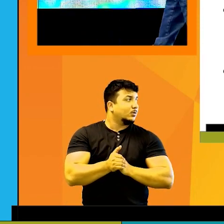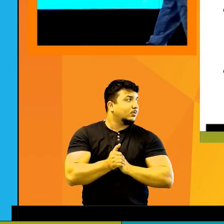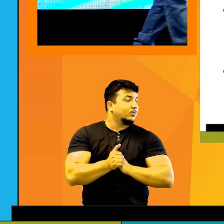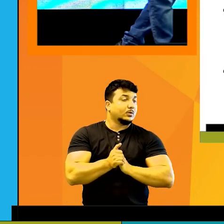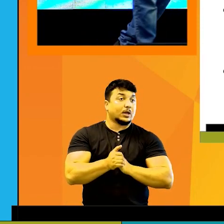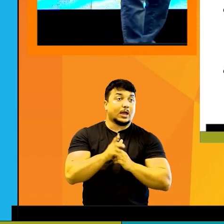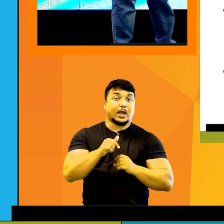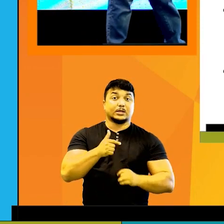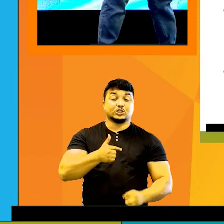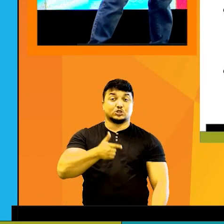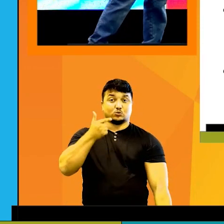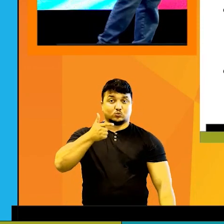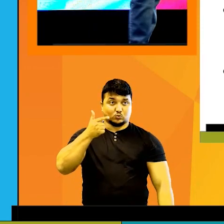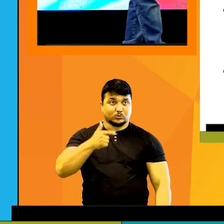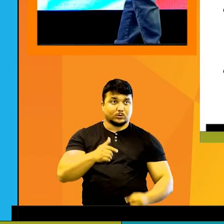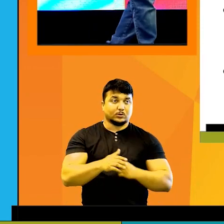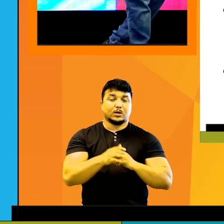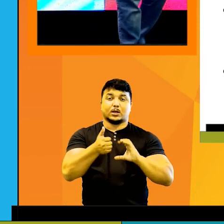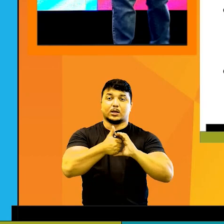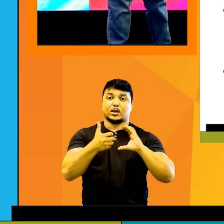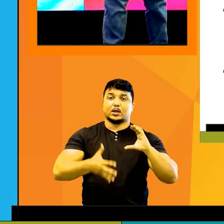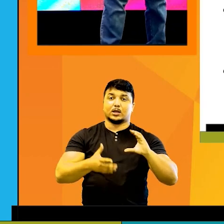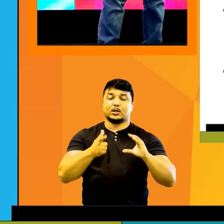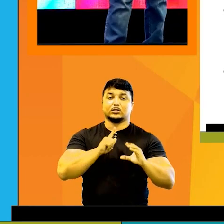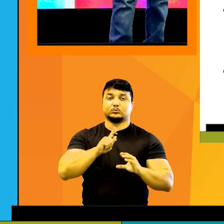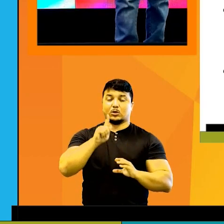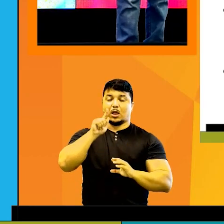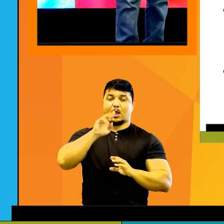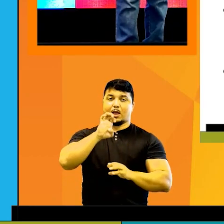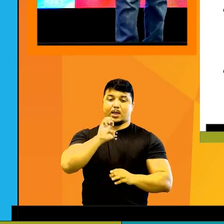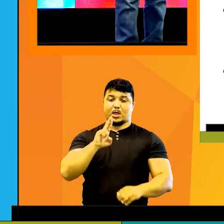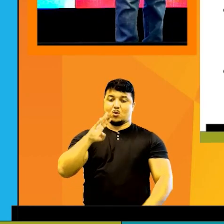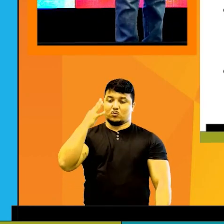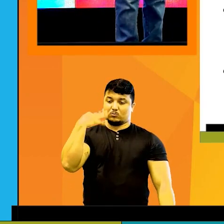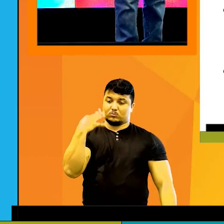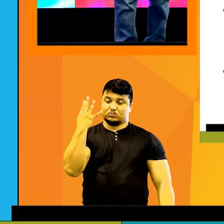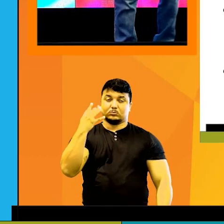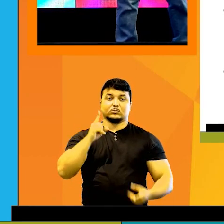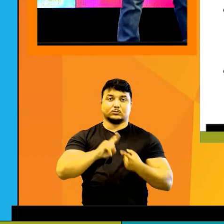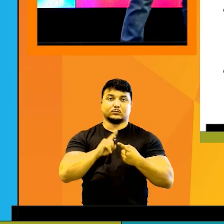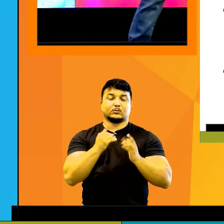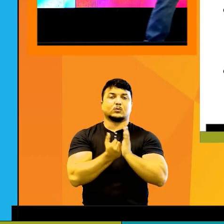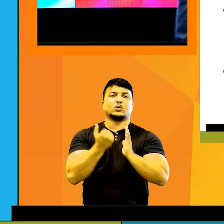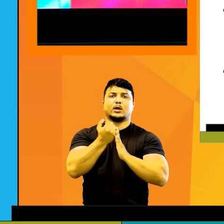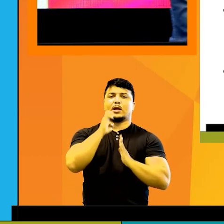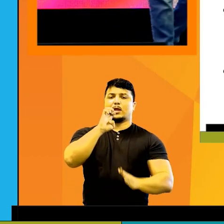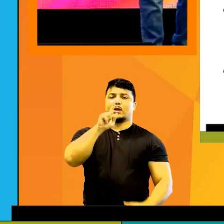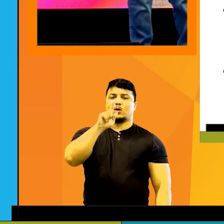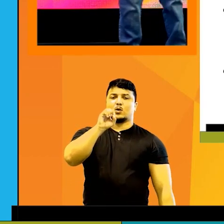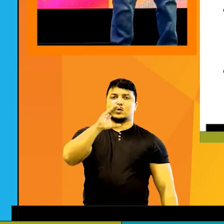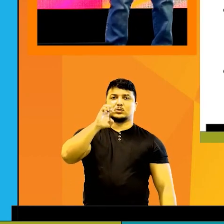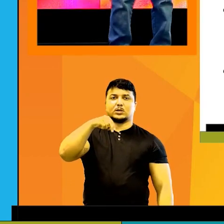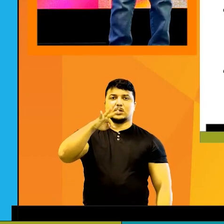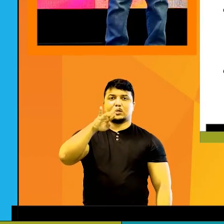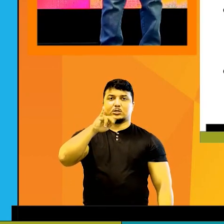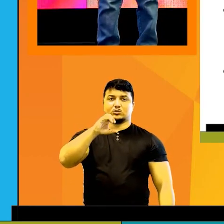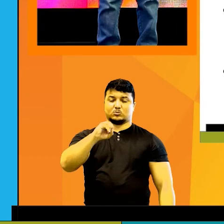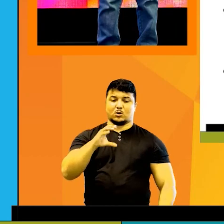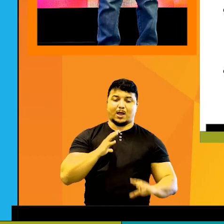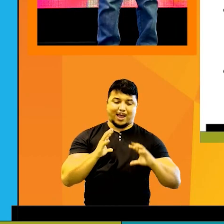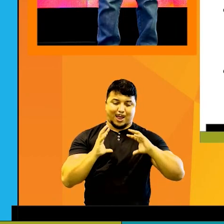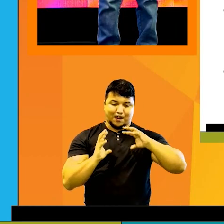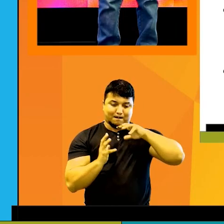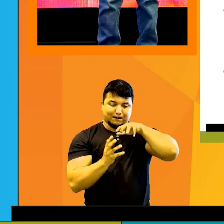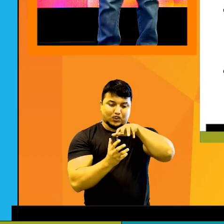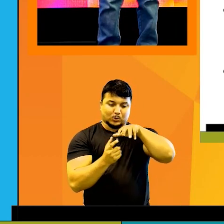foi a segunda, caracterizada pelo egocentrismo exagerado. O que é egocentrismo? É você achar que o mundo gira em